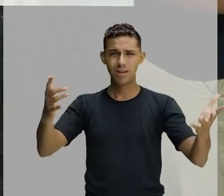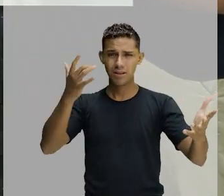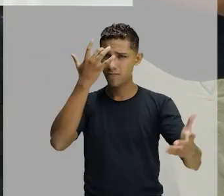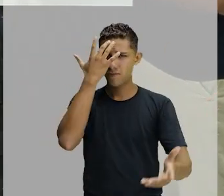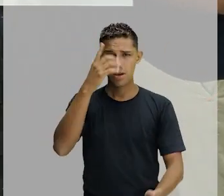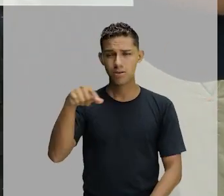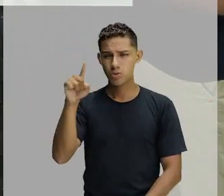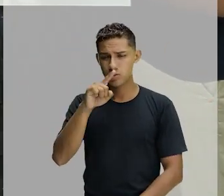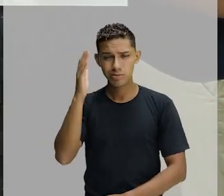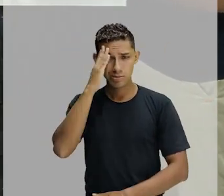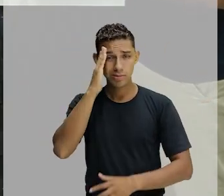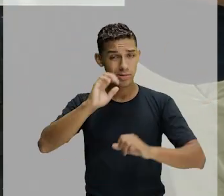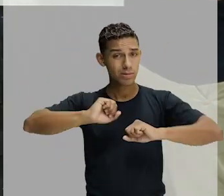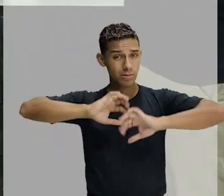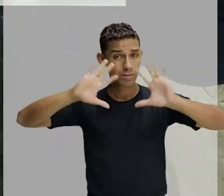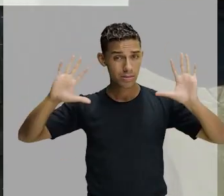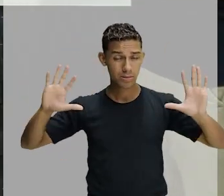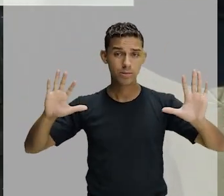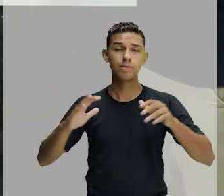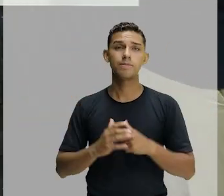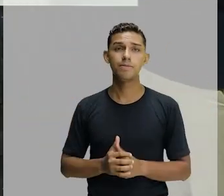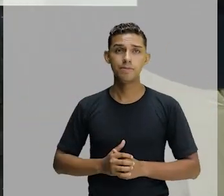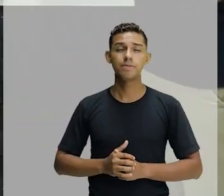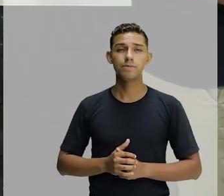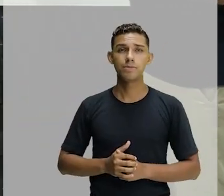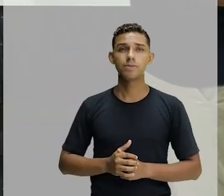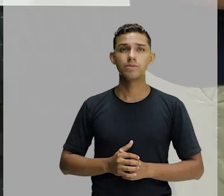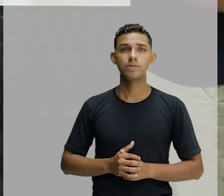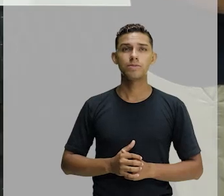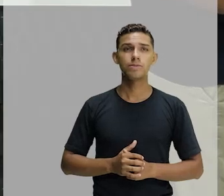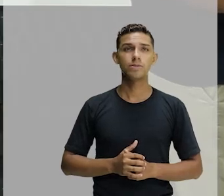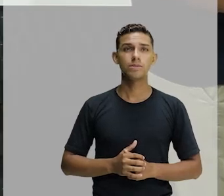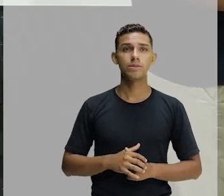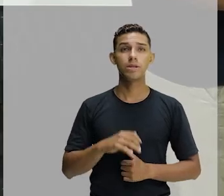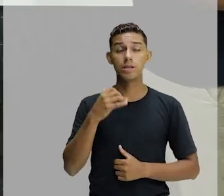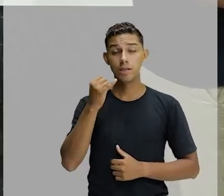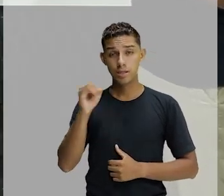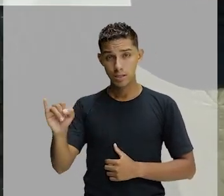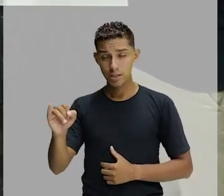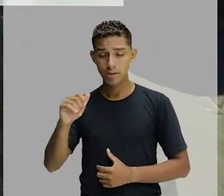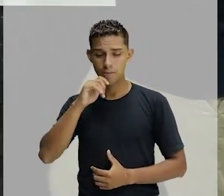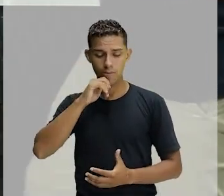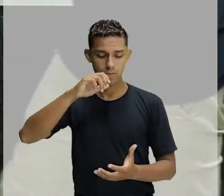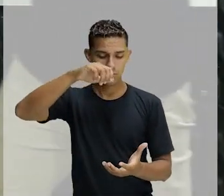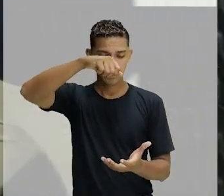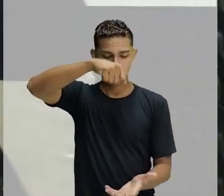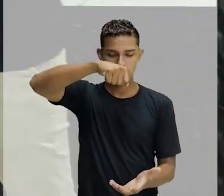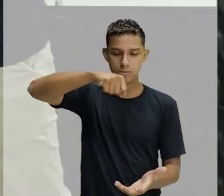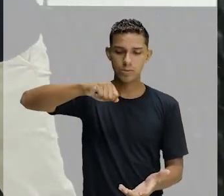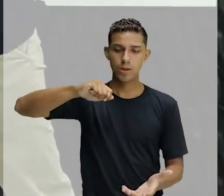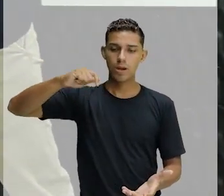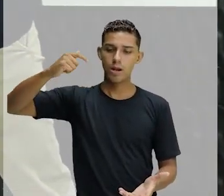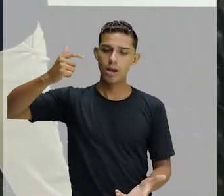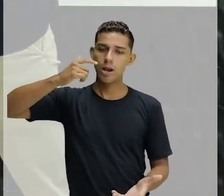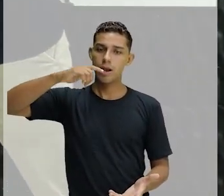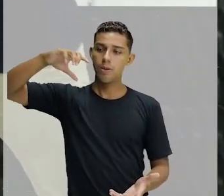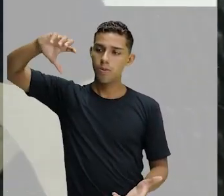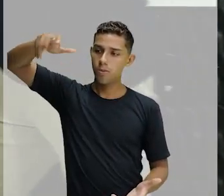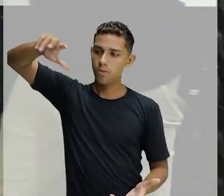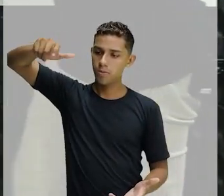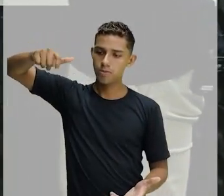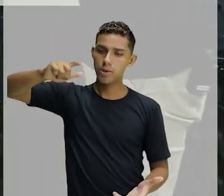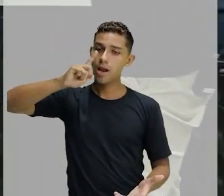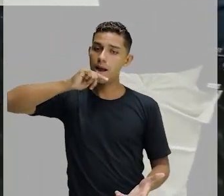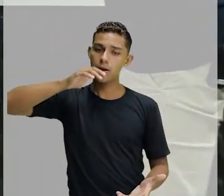a função desses micronutrientes e macronutrientes. Se eu ligar uma torneira e essa torneira começar a encher